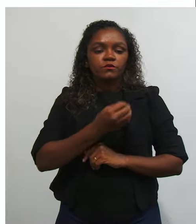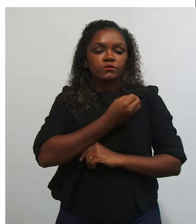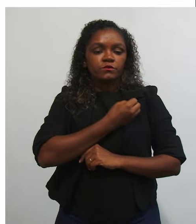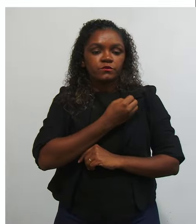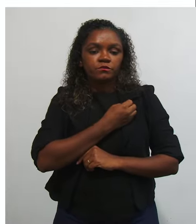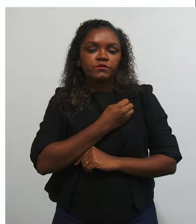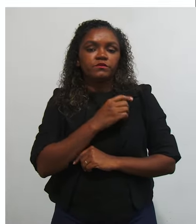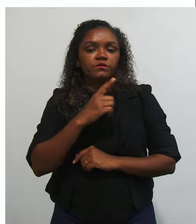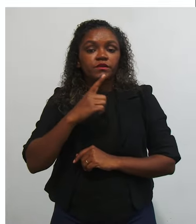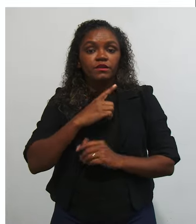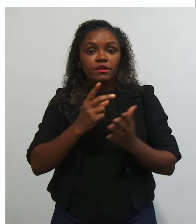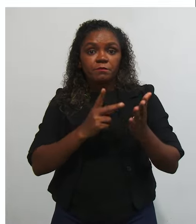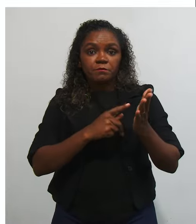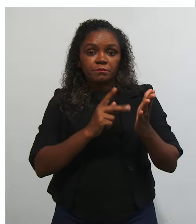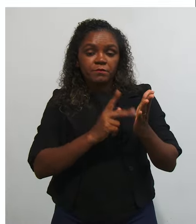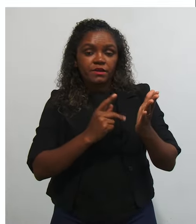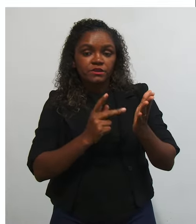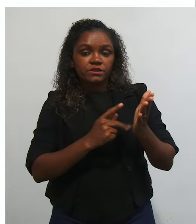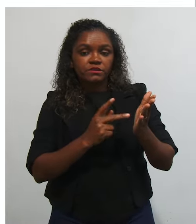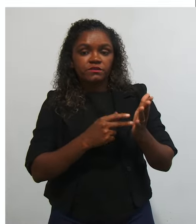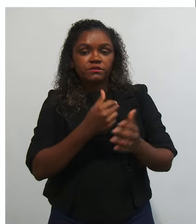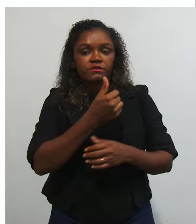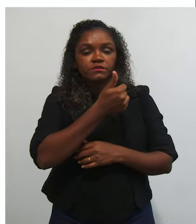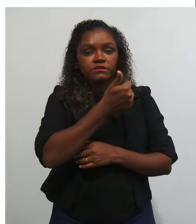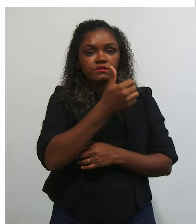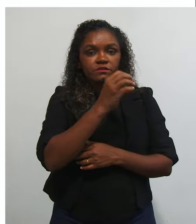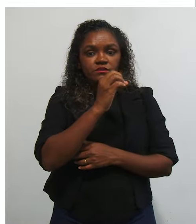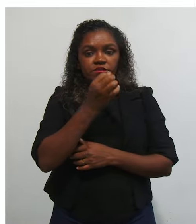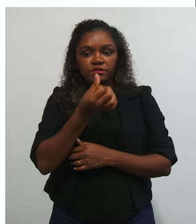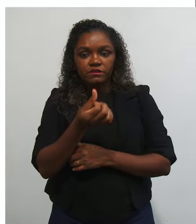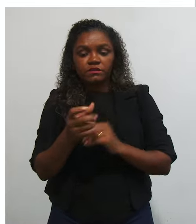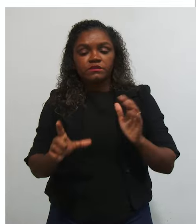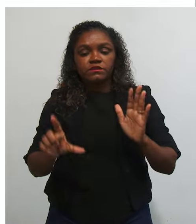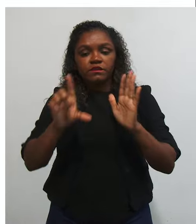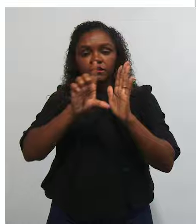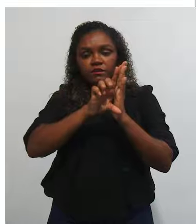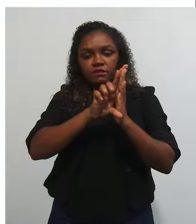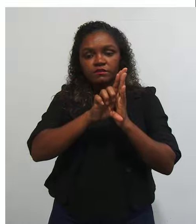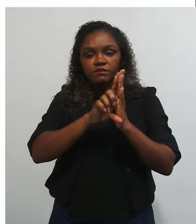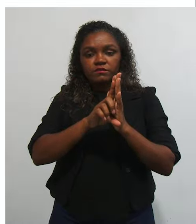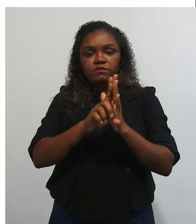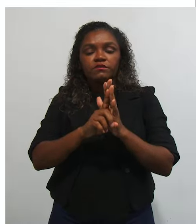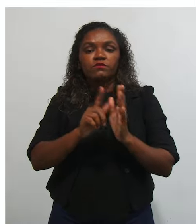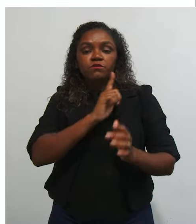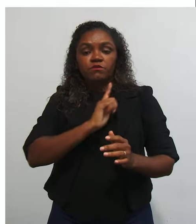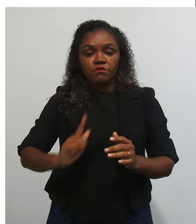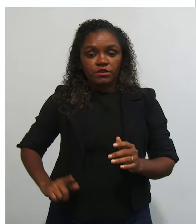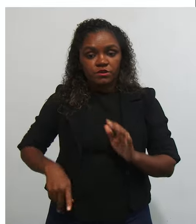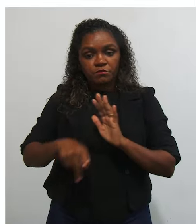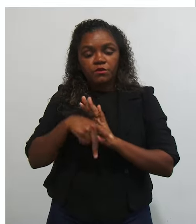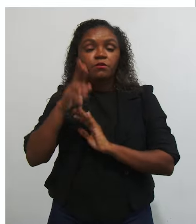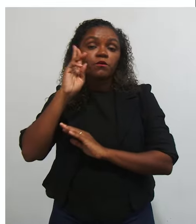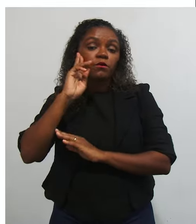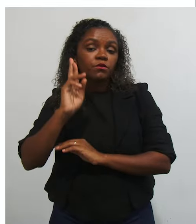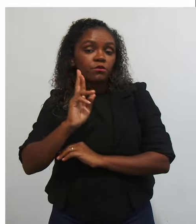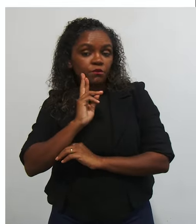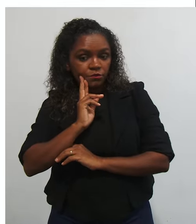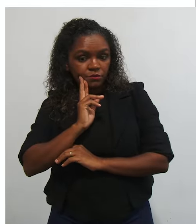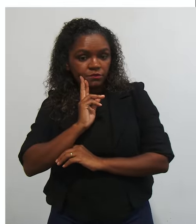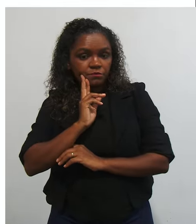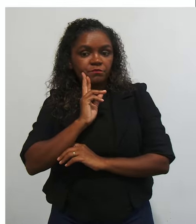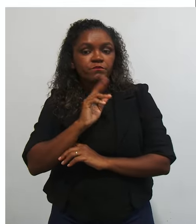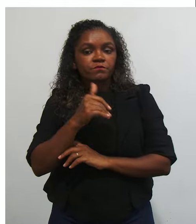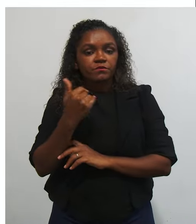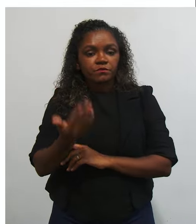na página 106 da LOA de 24 do governo de Rondônia, tá bom? E esse modelo de classificação